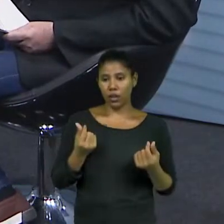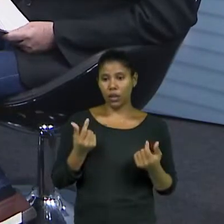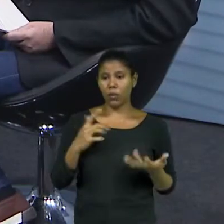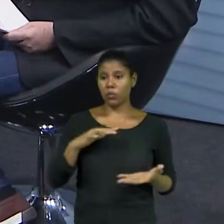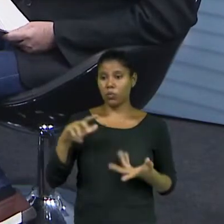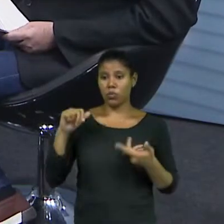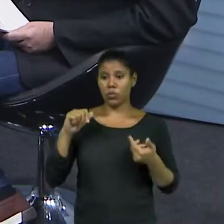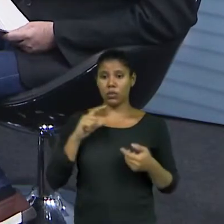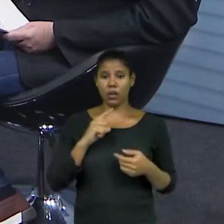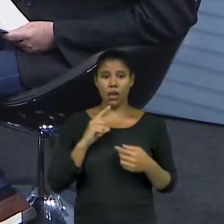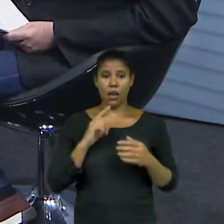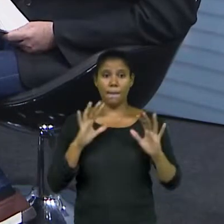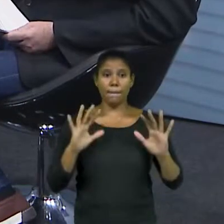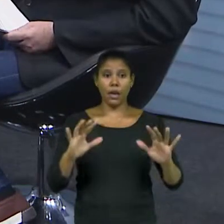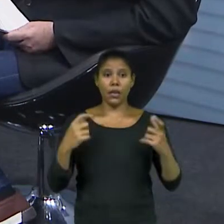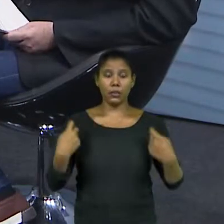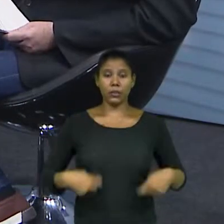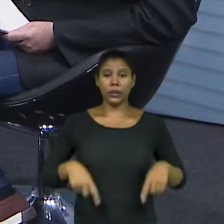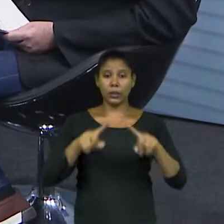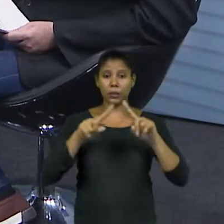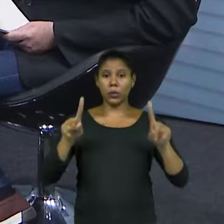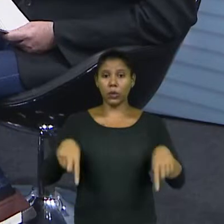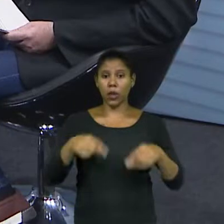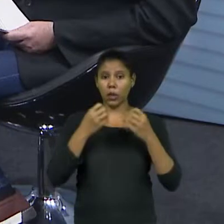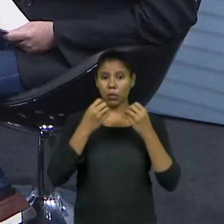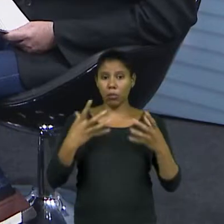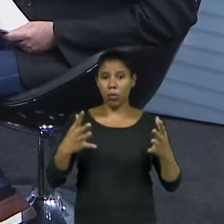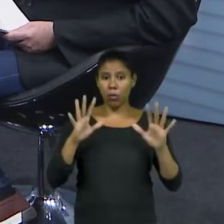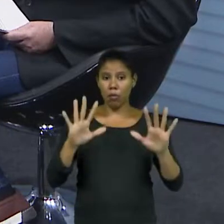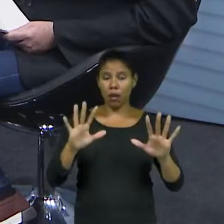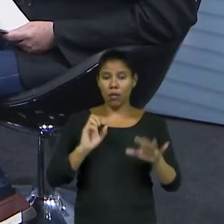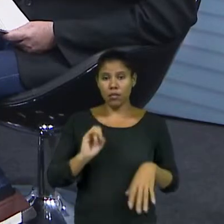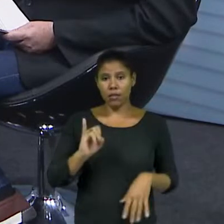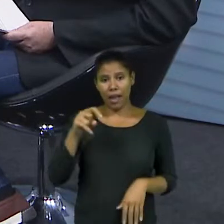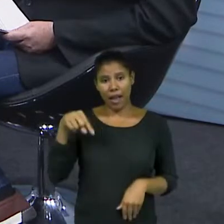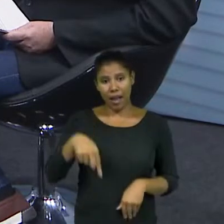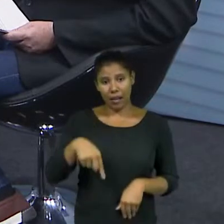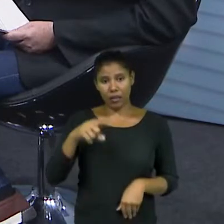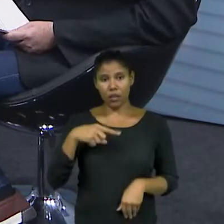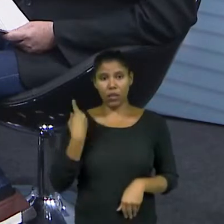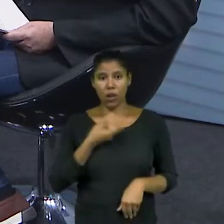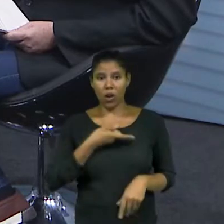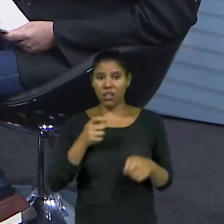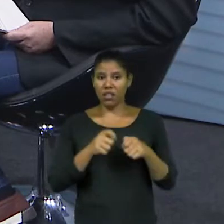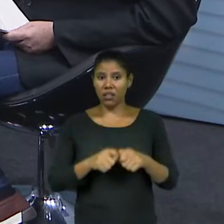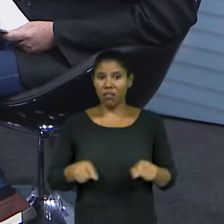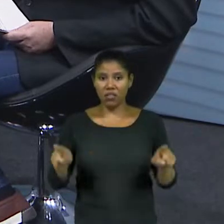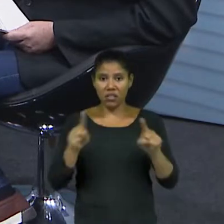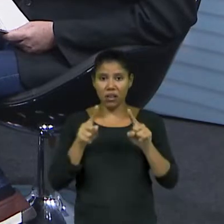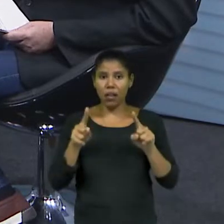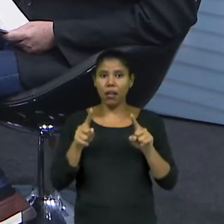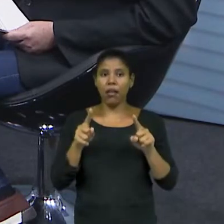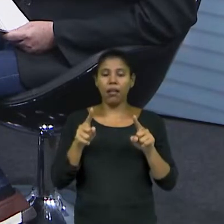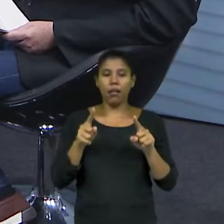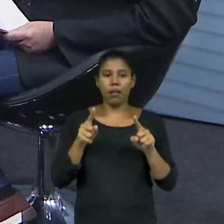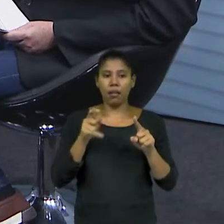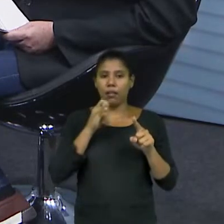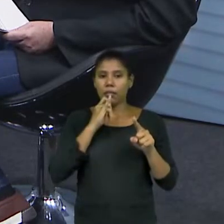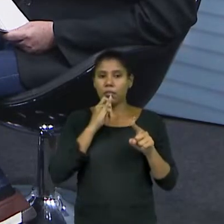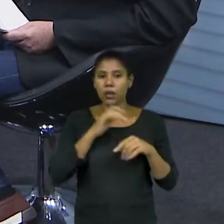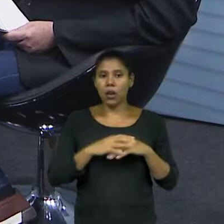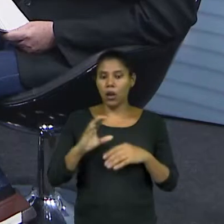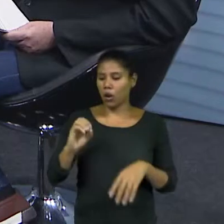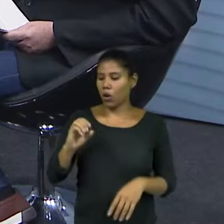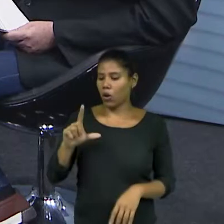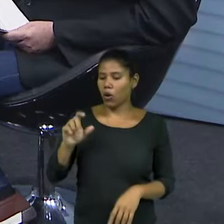tem muito, agora precisa de projetos bons. É. Agora, se aqui a gente não fizer o nosso dever de casa, eu digo o governo, A Colômbia,